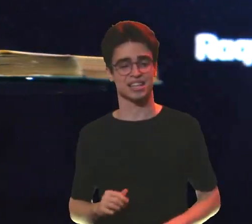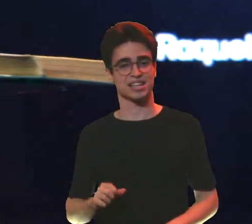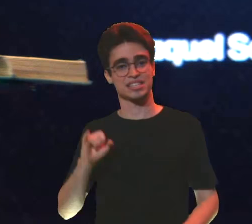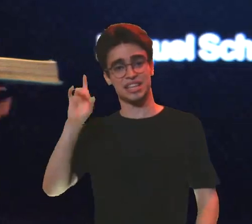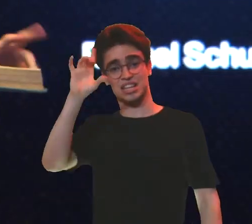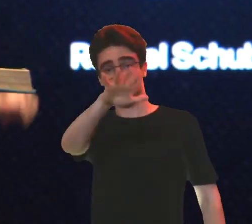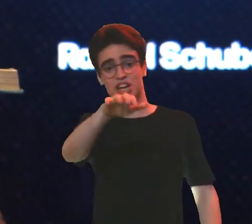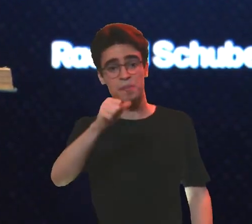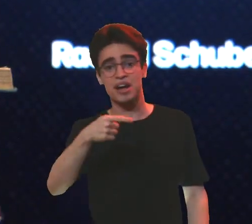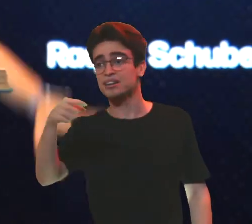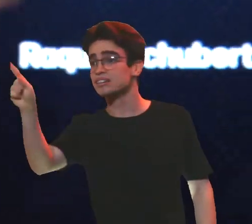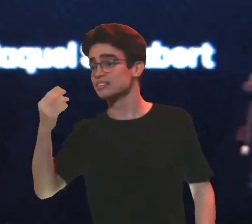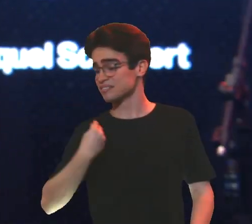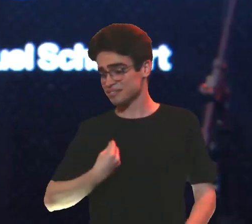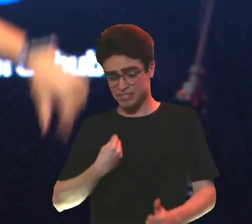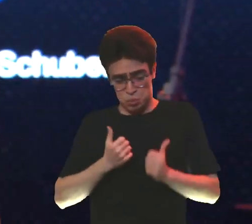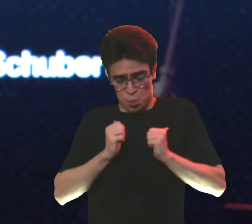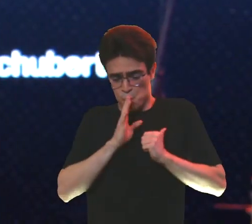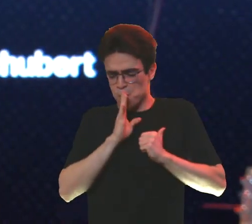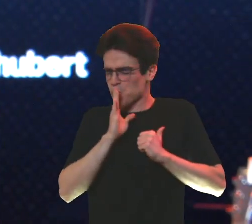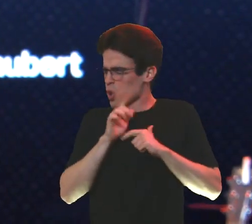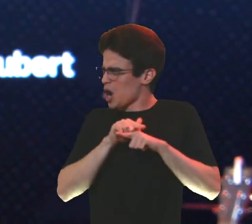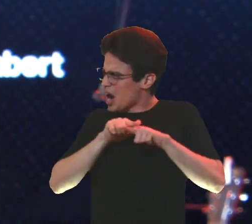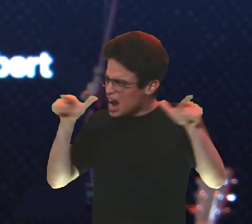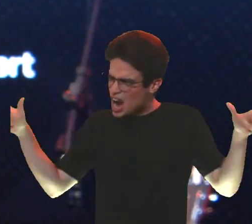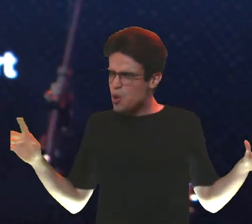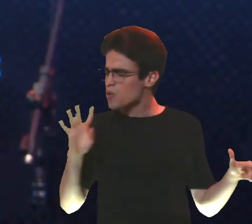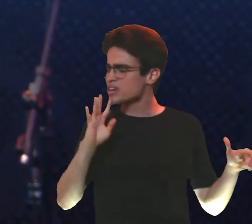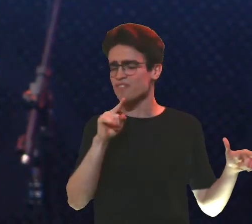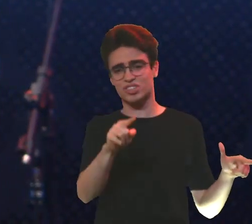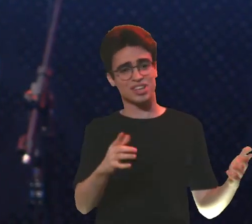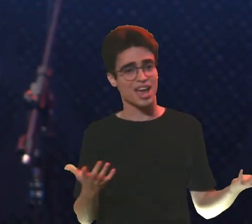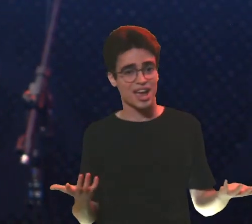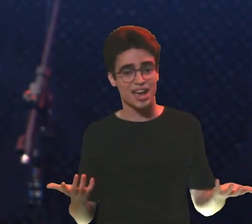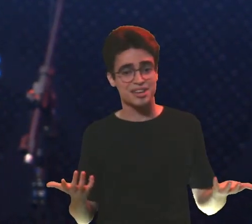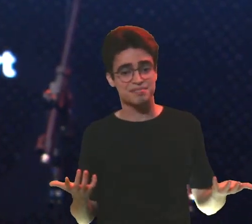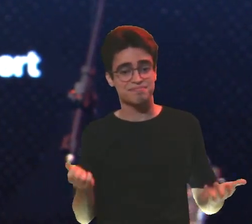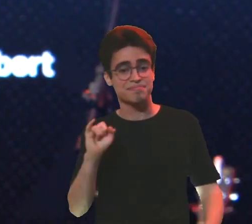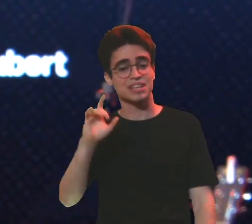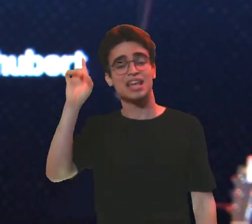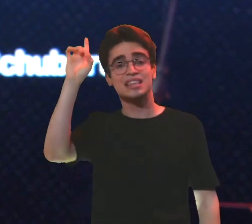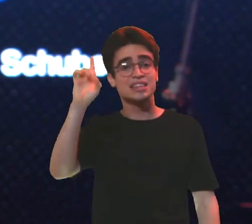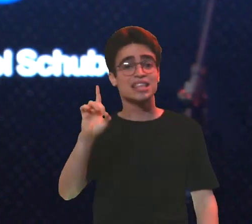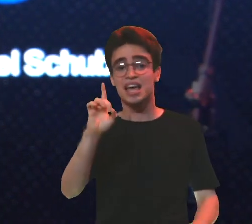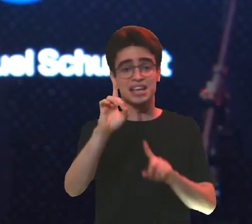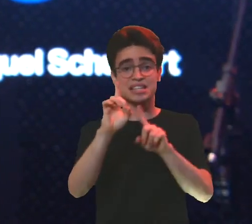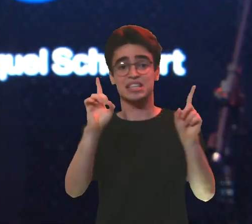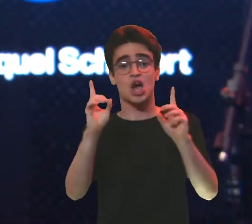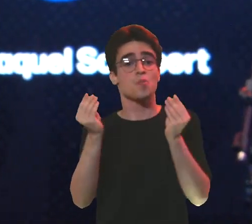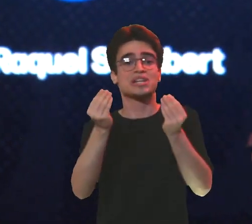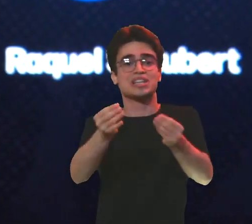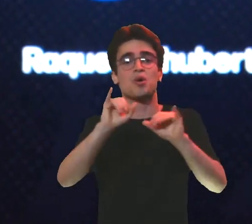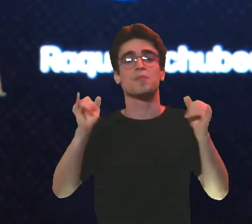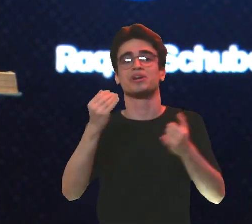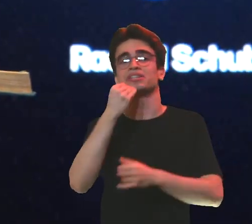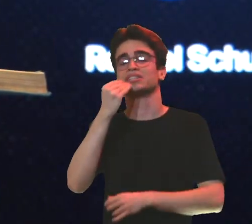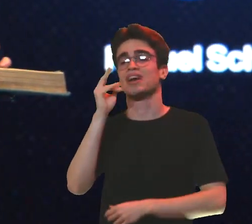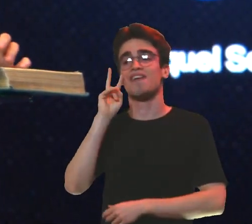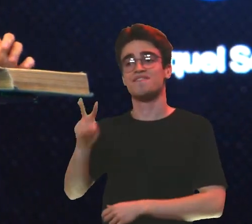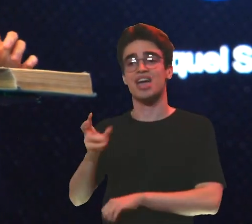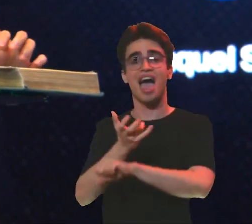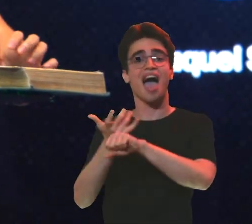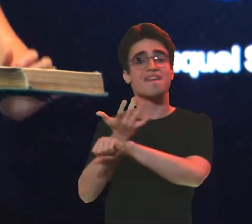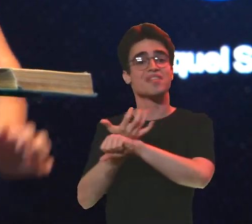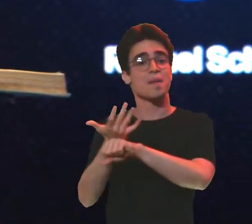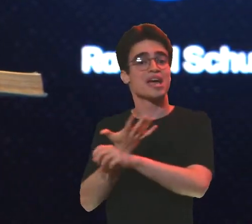se Deus te chamasse para viver no anonimato, para ninguém saber quem você é? E se Deus não te desse o privilégio de ver um avivamento acontecendo